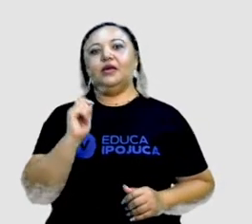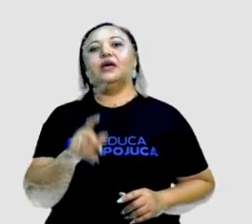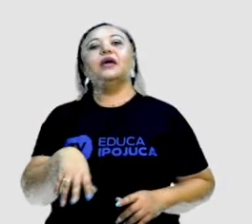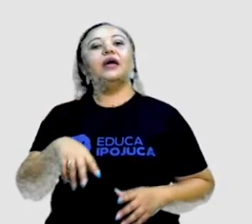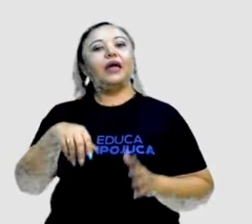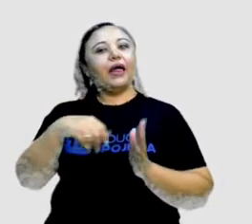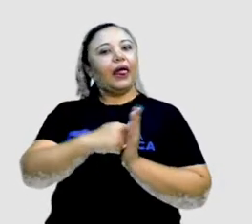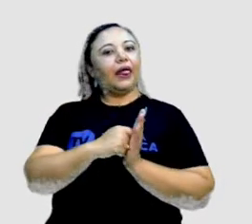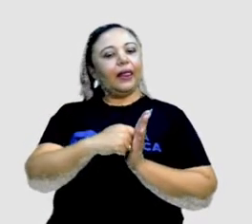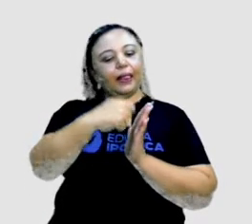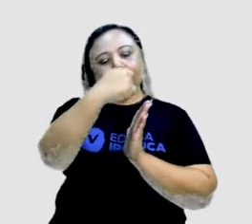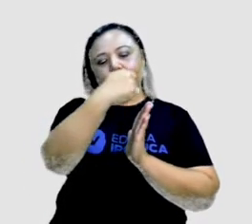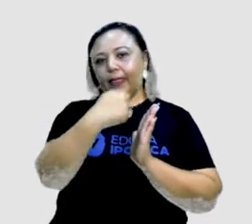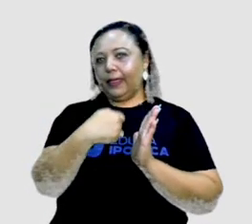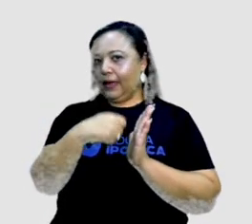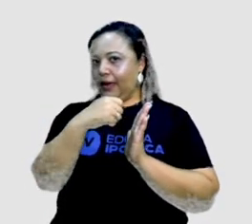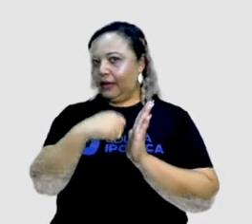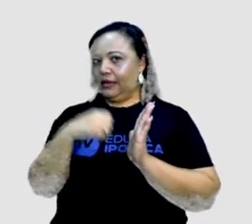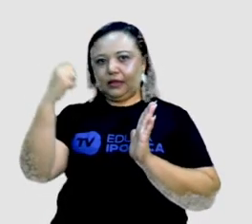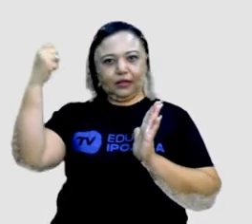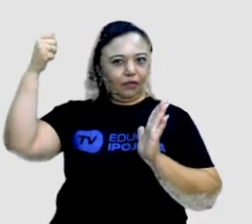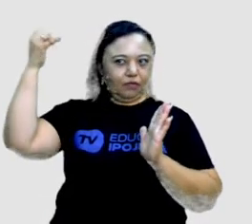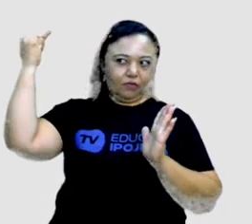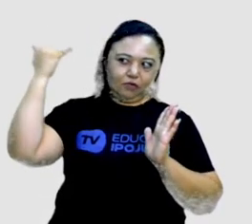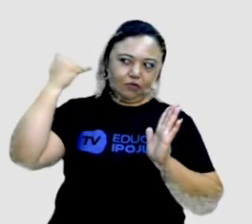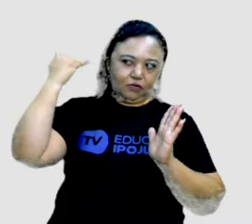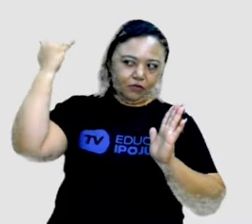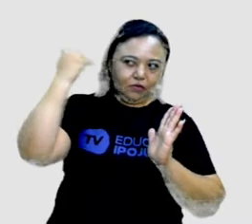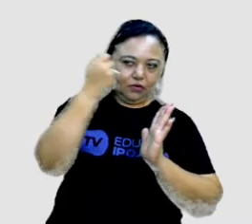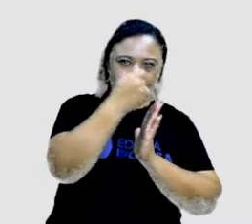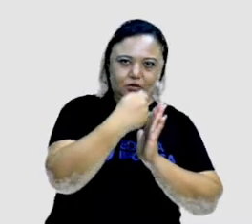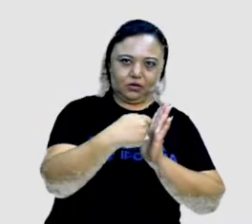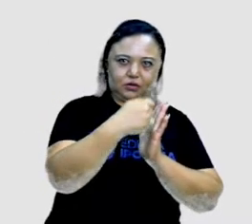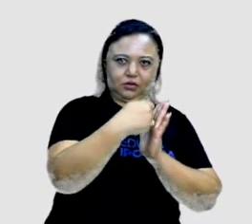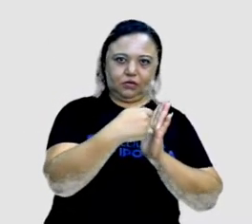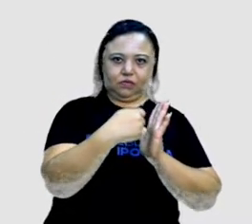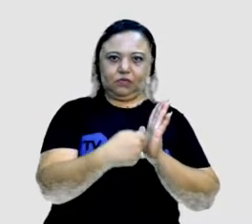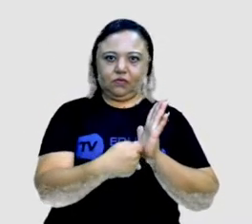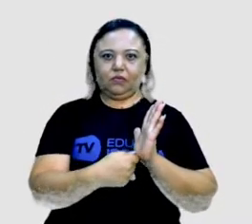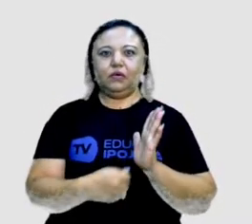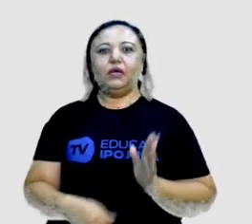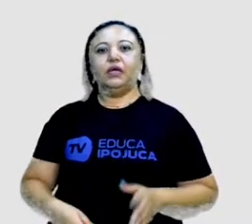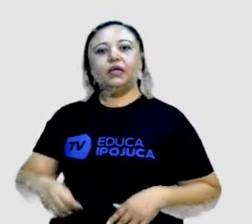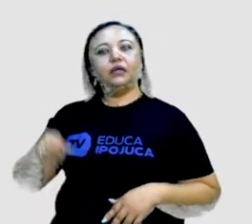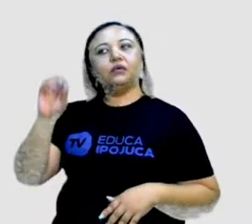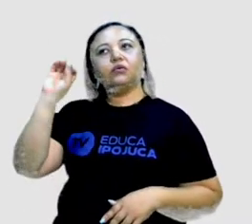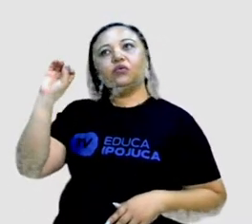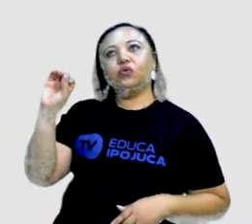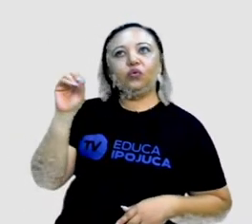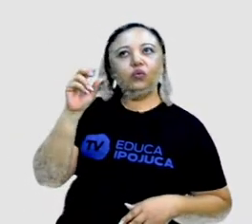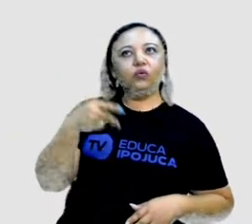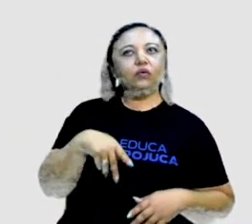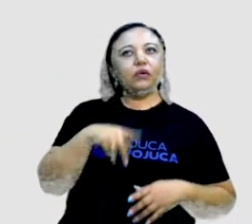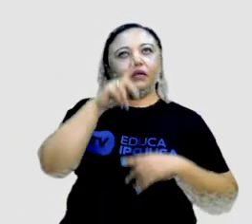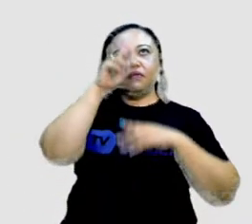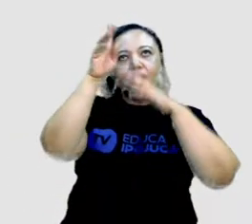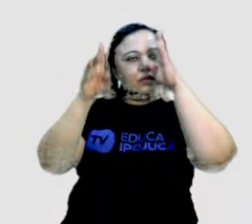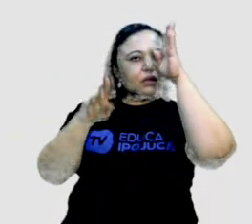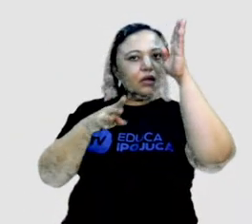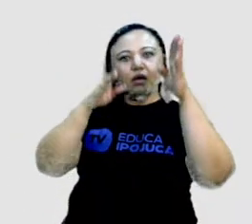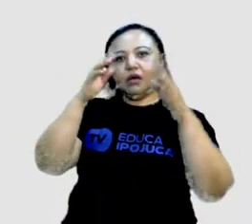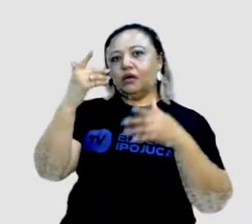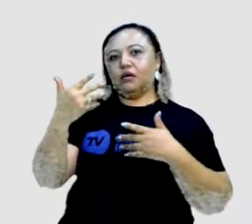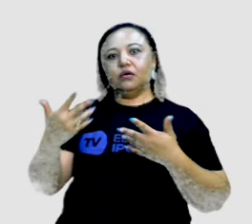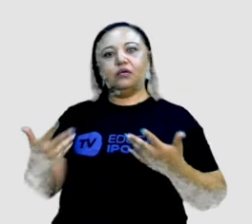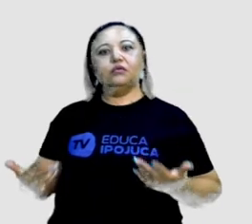E quais as opções abaixo indicam uma das características desse tipo de texto, né? Contar fatos, acontecimentos ou informar sobre um determinado